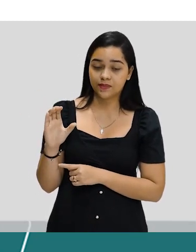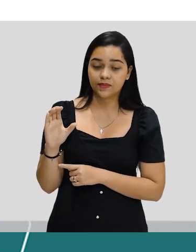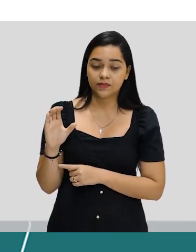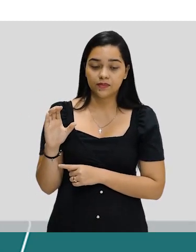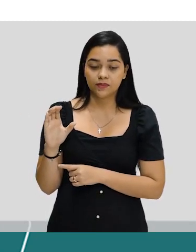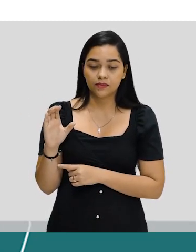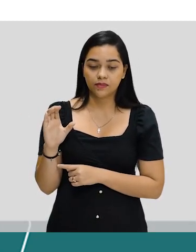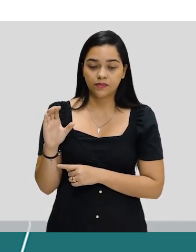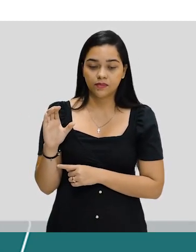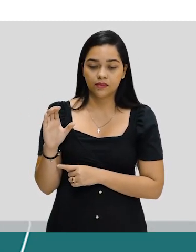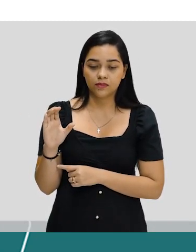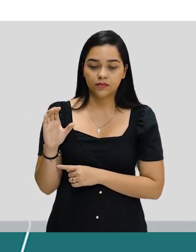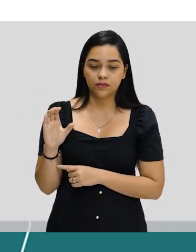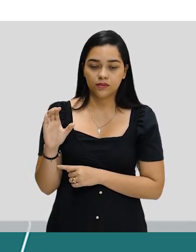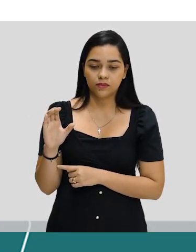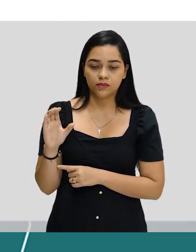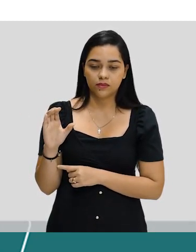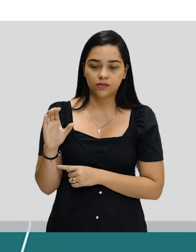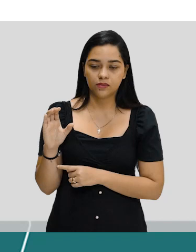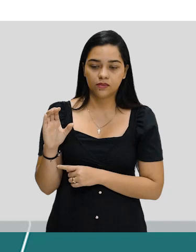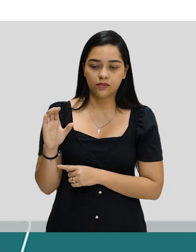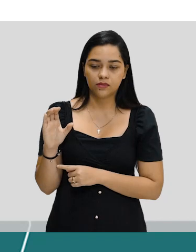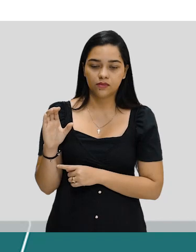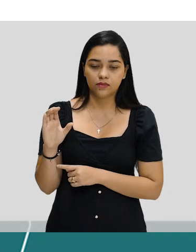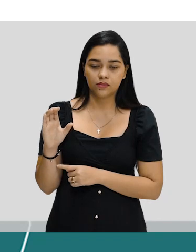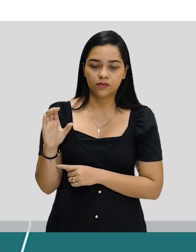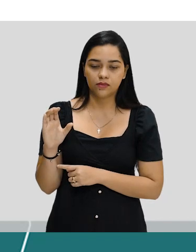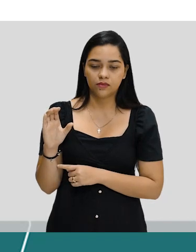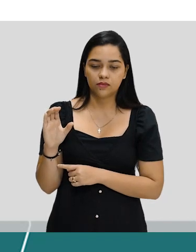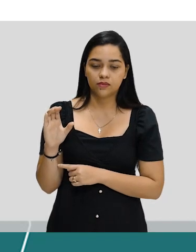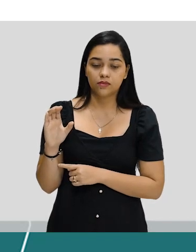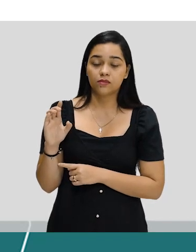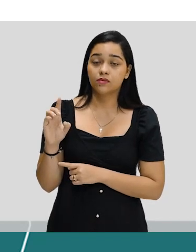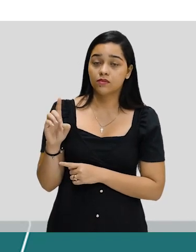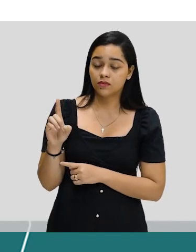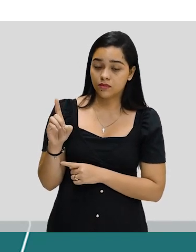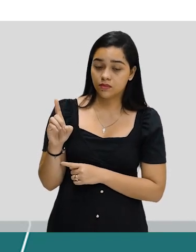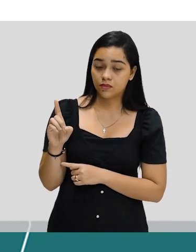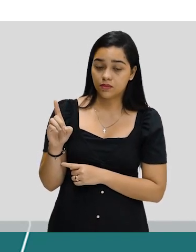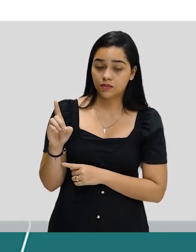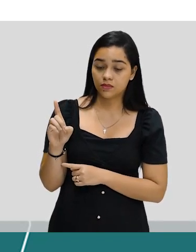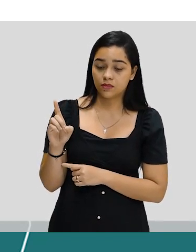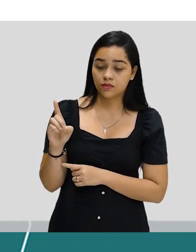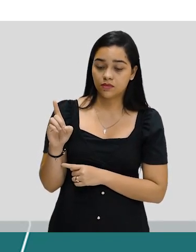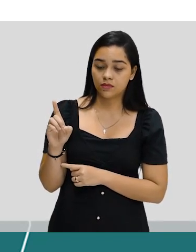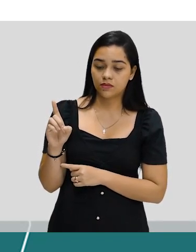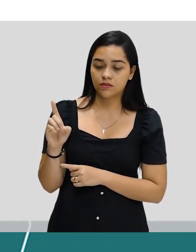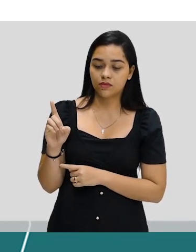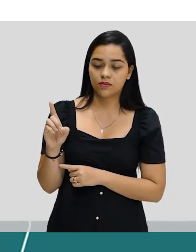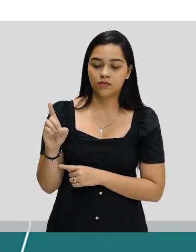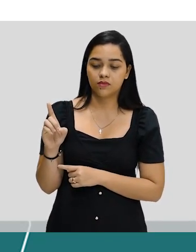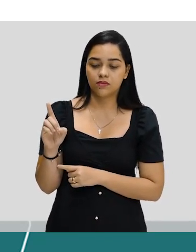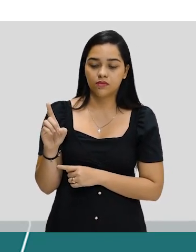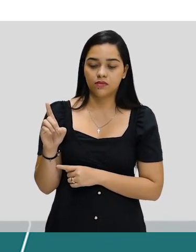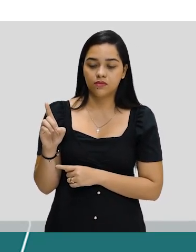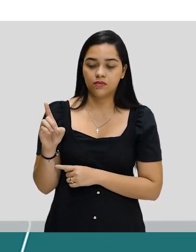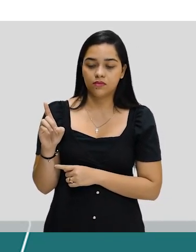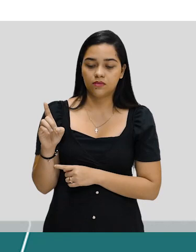C, avidamente, antigamente e principalmente. Letra D,